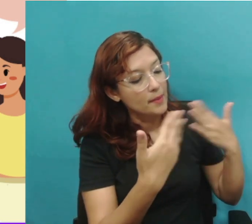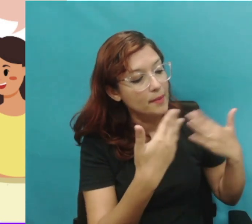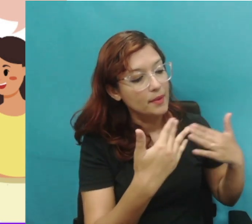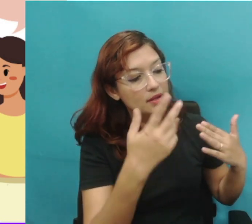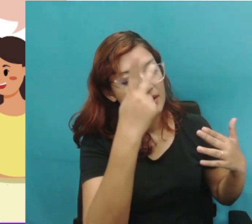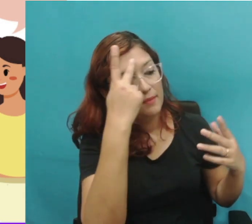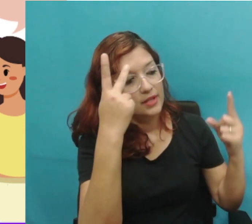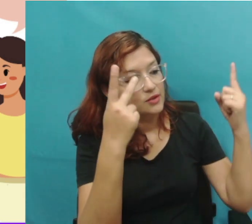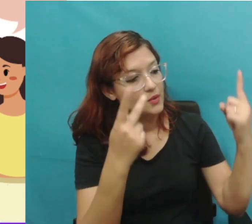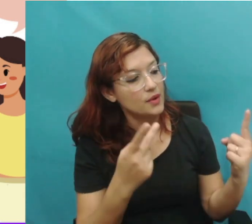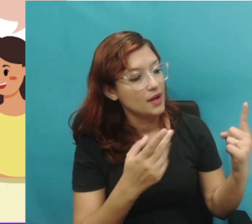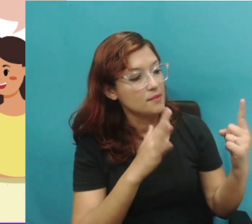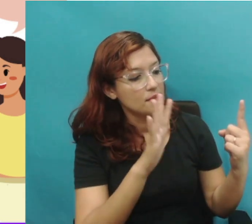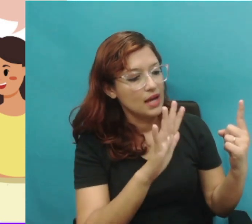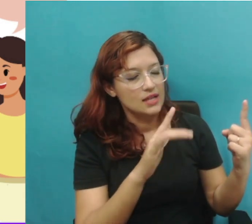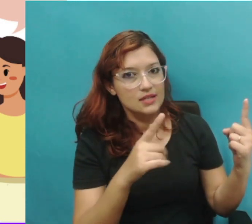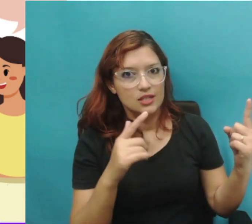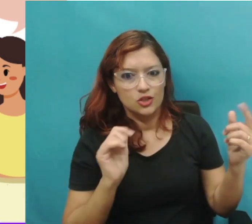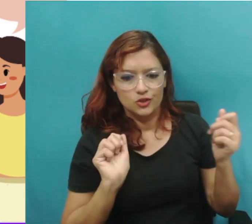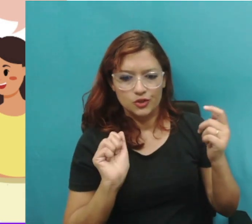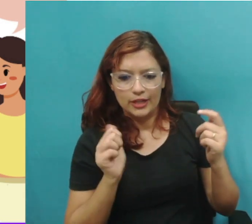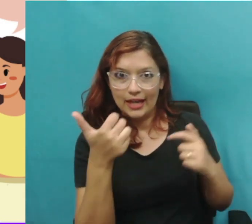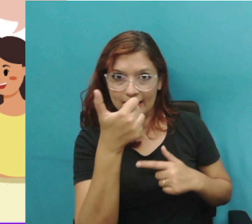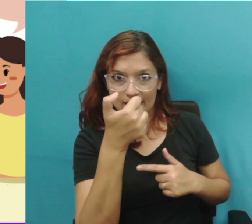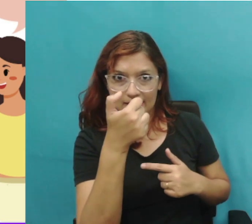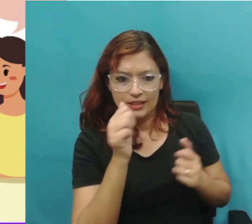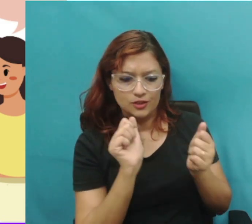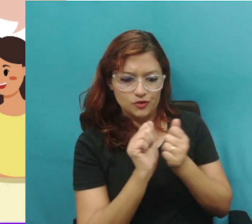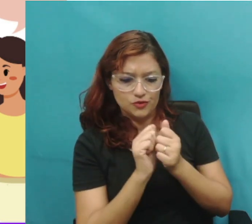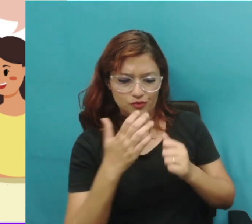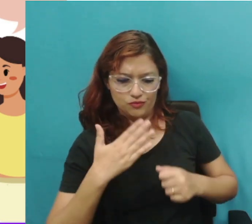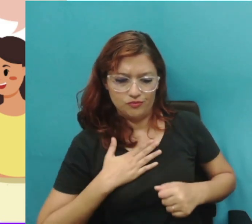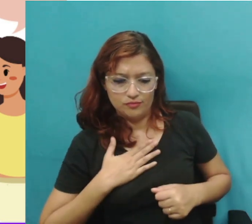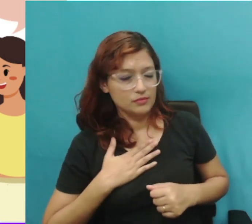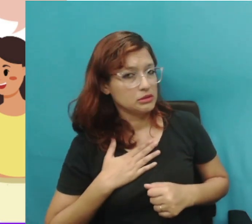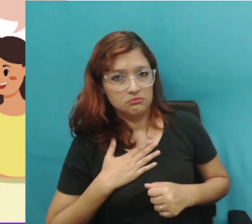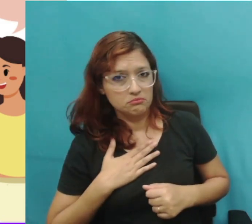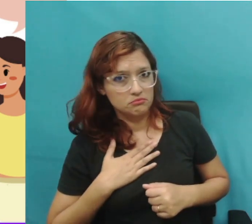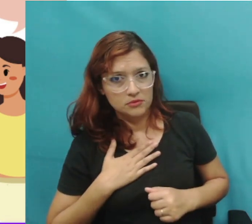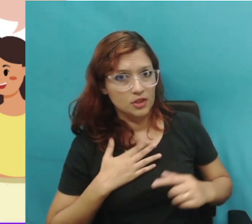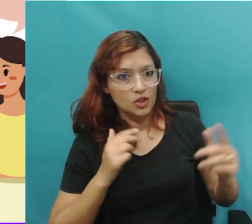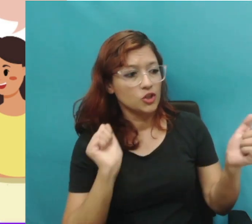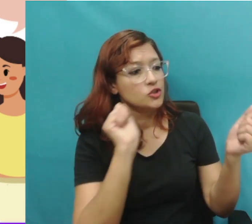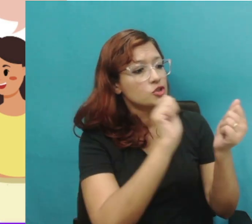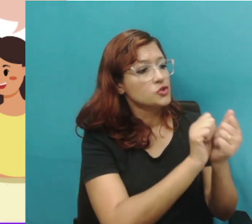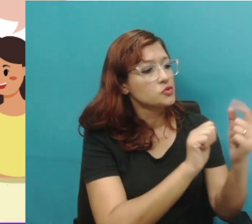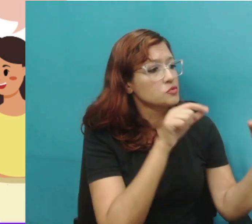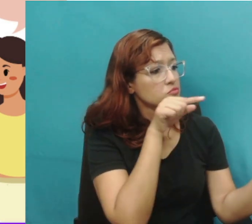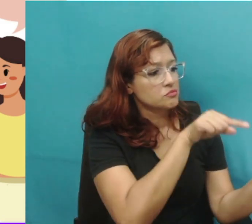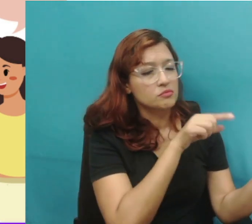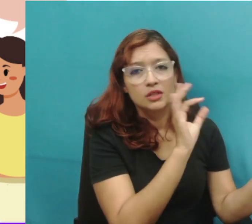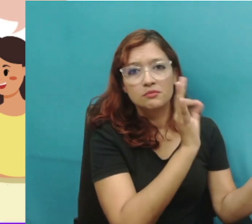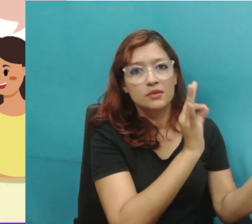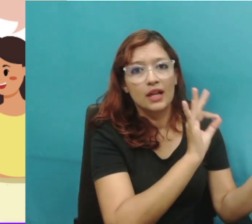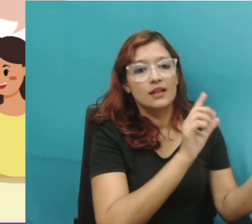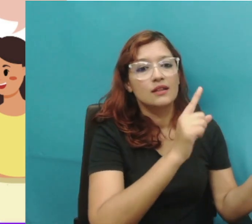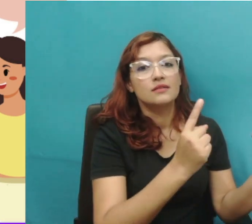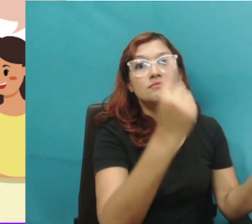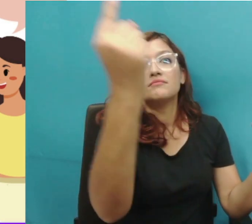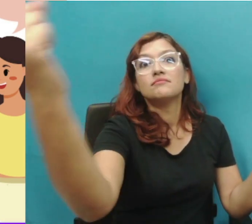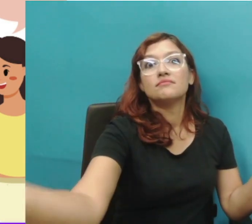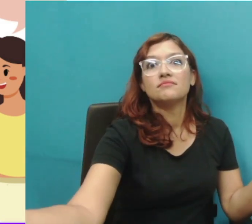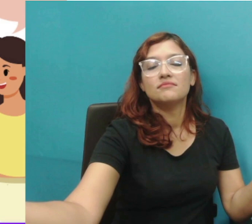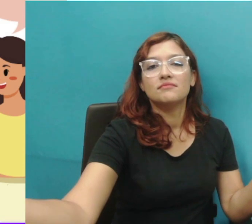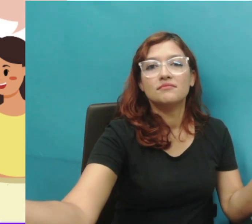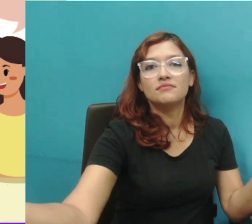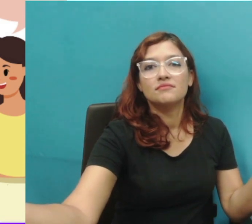Agora eu estou falando com alguém. E a caneta nem está próxima a mim, nem próxima à pessoa